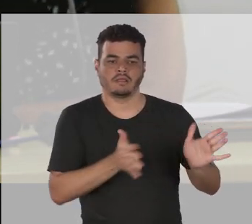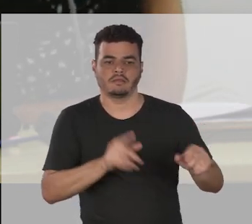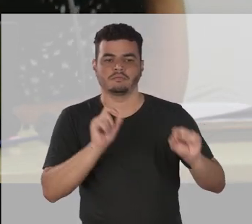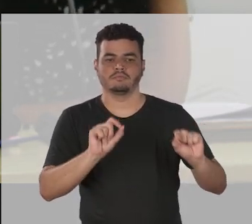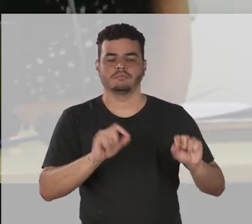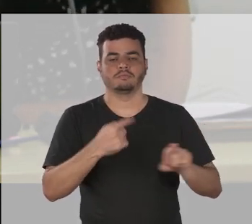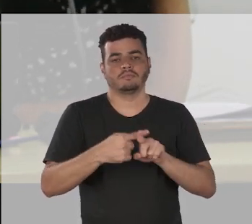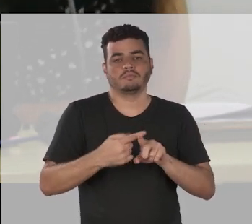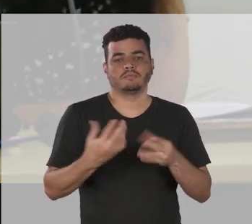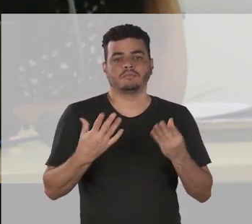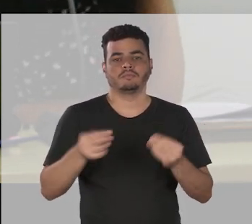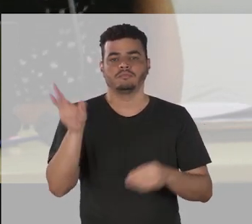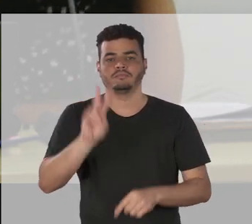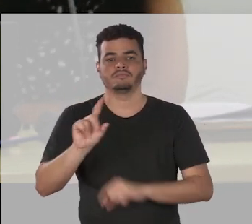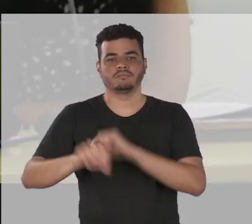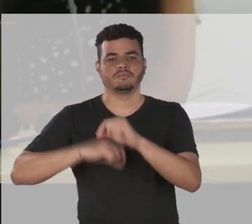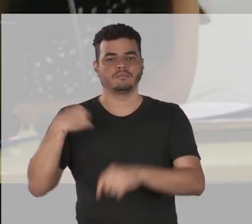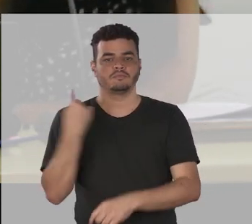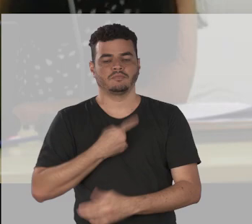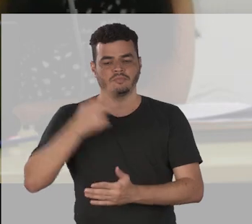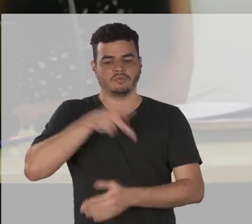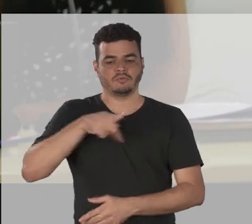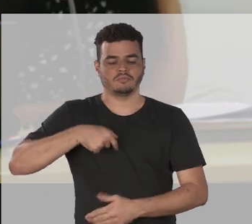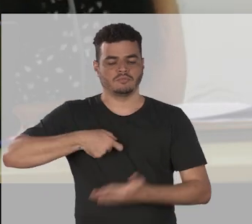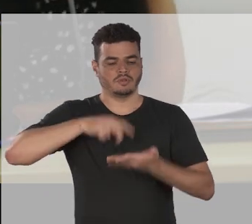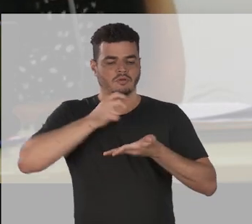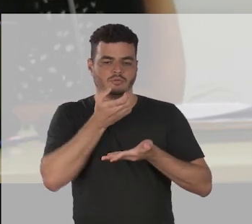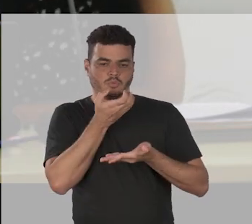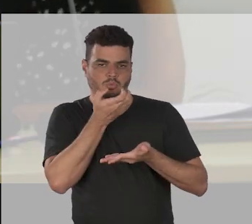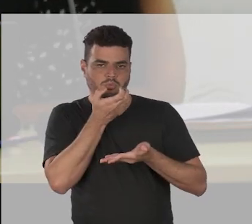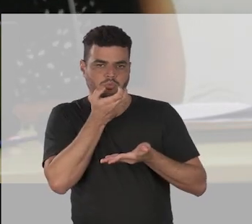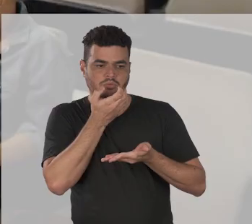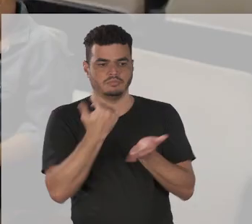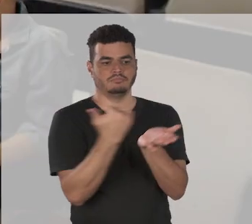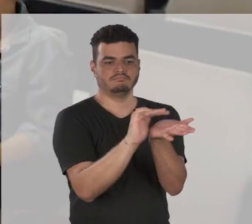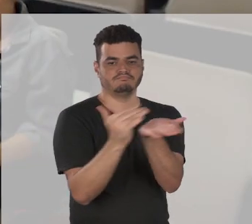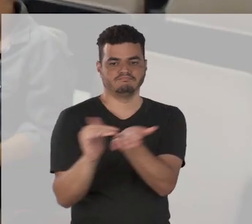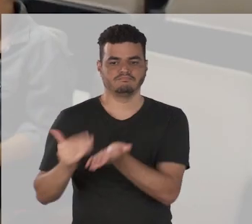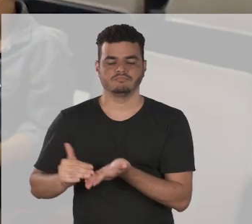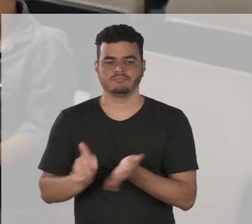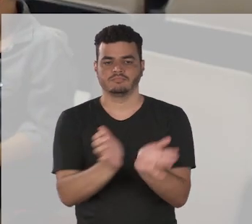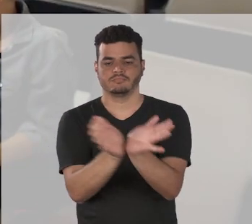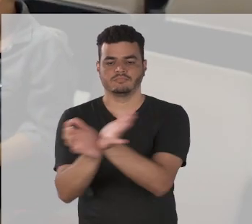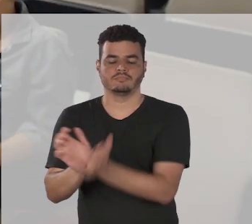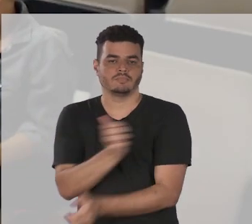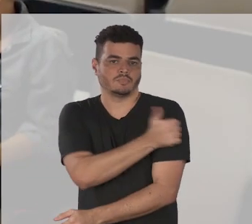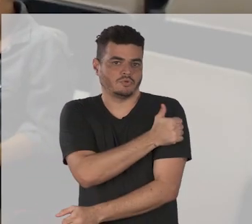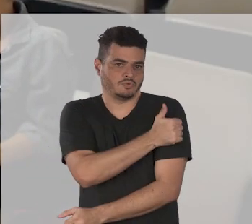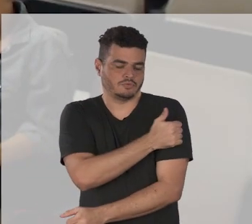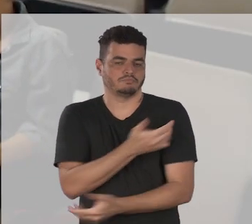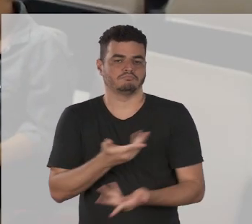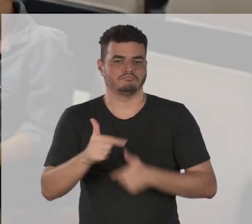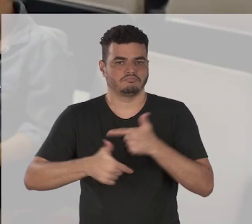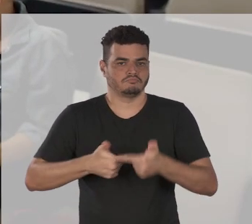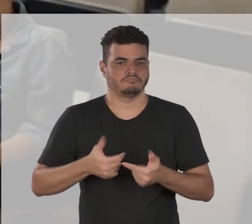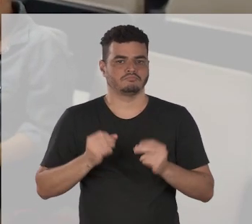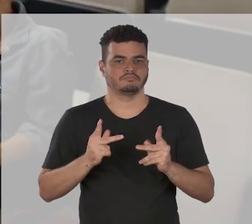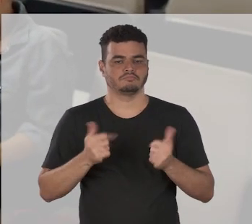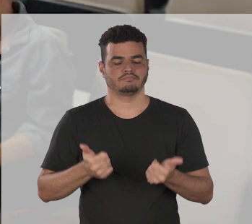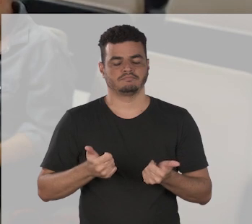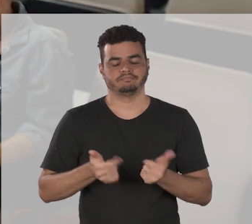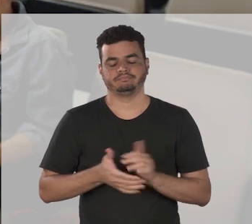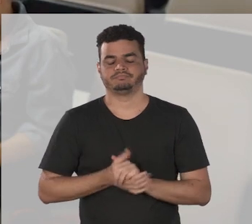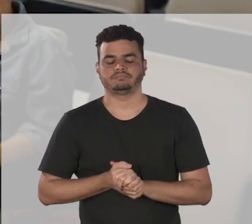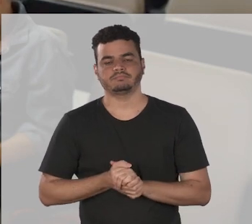muitas vezes se mandavam esses textos gravados para, justamente trabalhar com os alunos, para